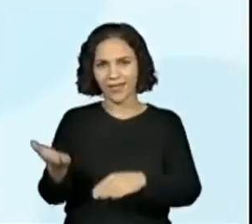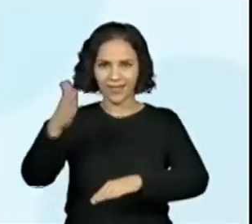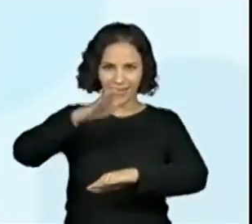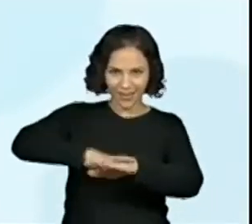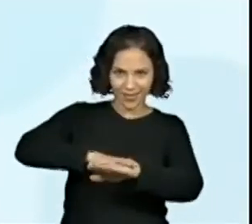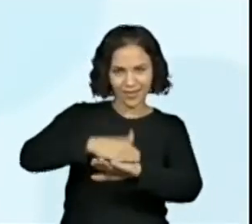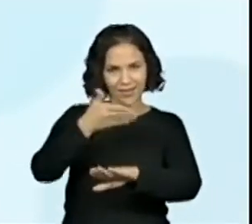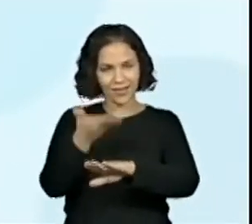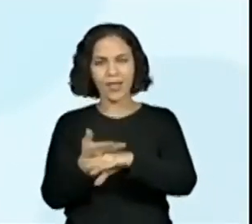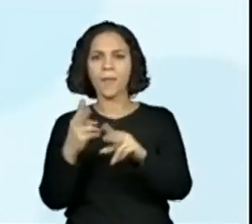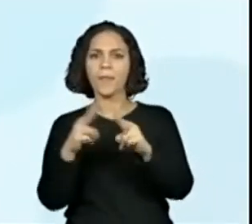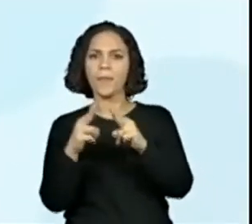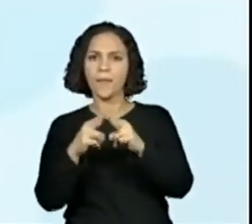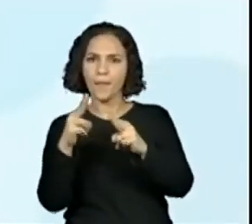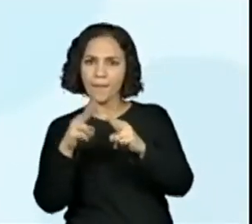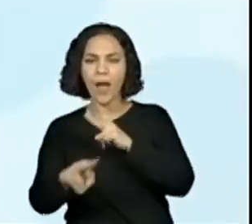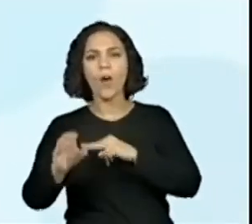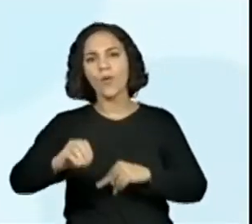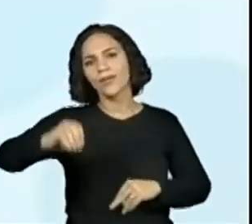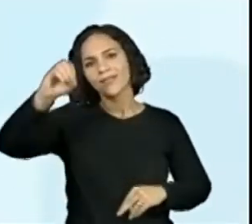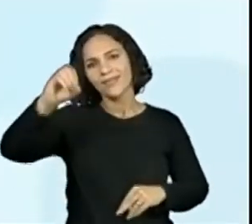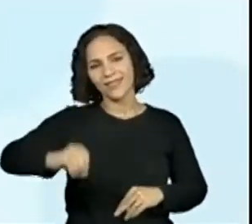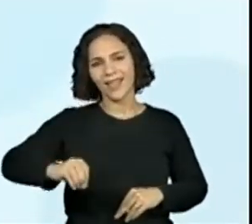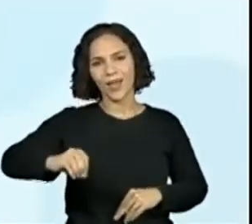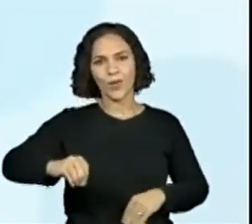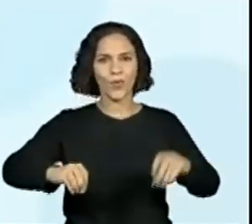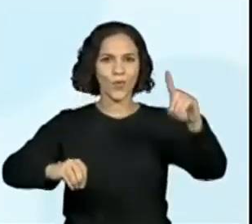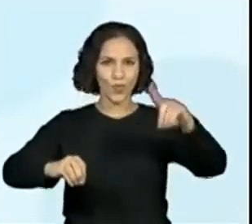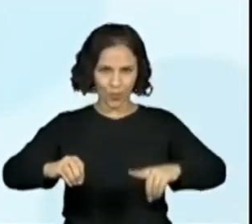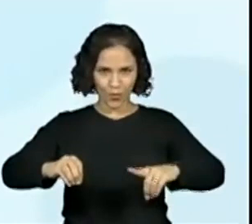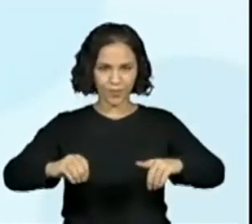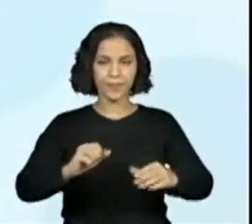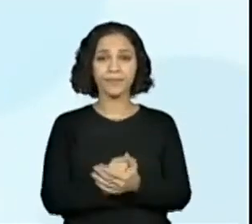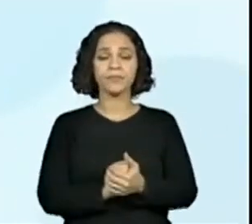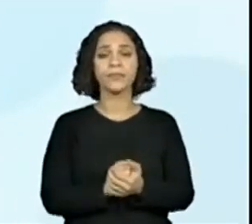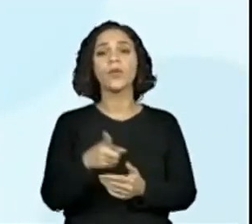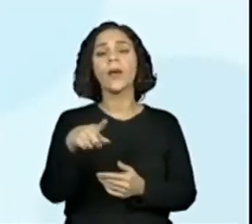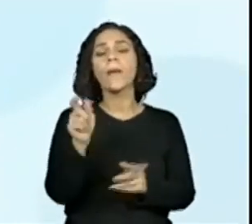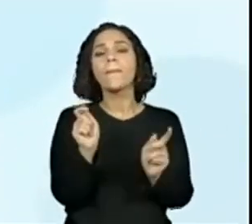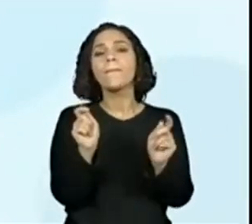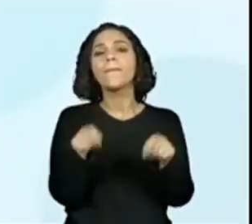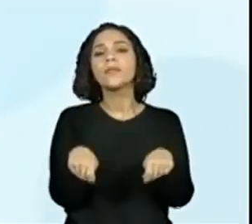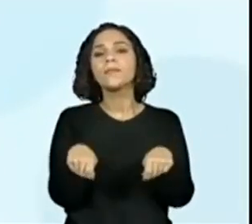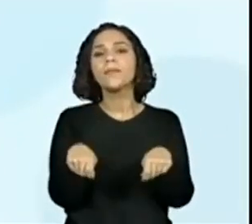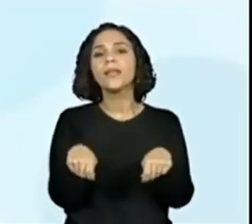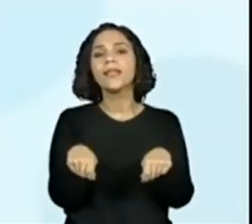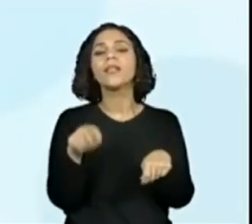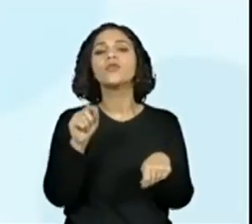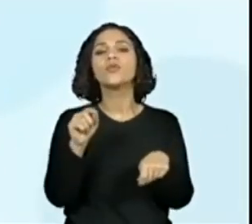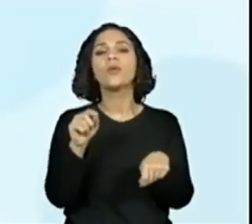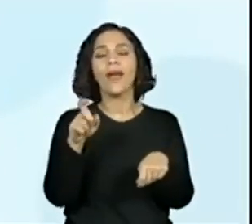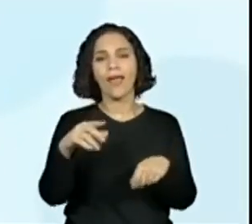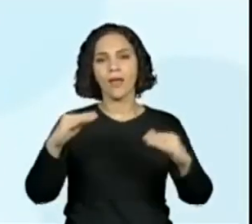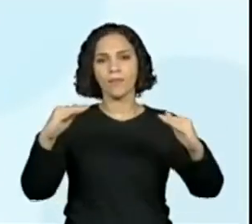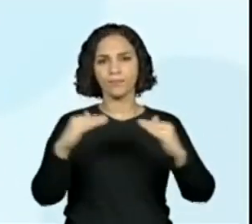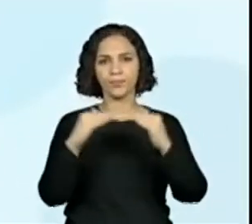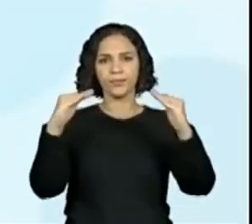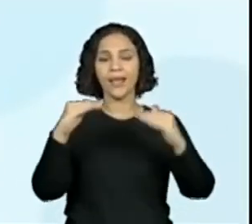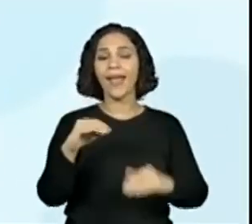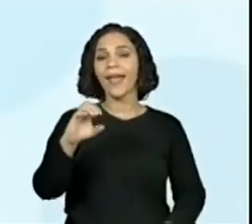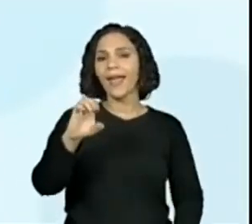par ou ímpar quiserem um dizemos que as possibilidades são equiprováveis